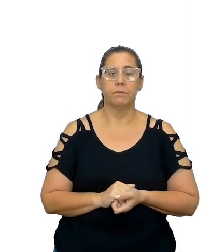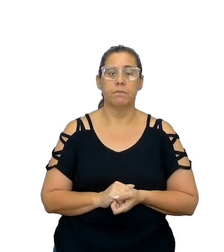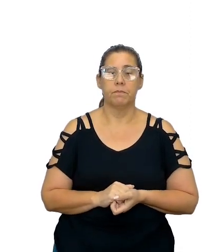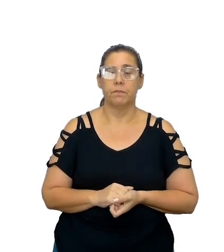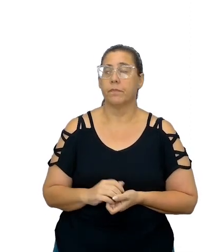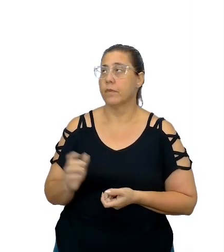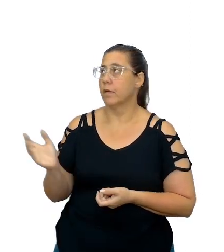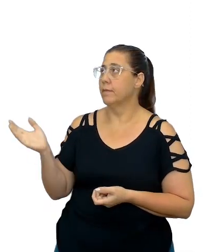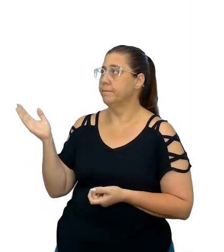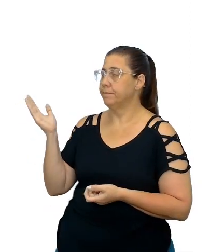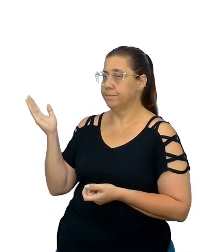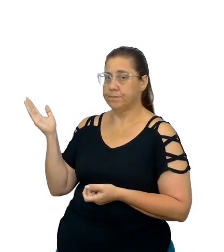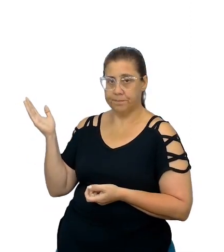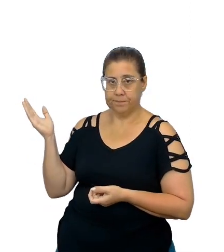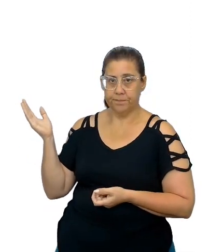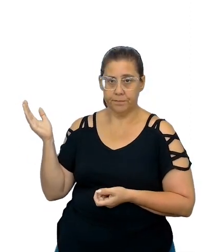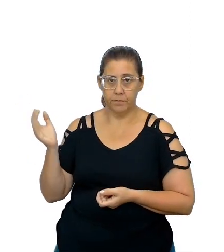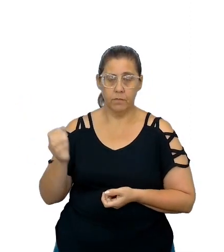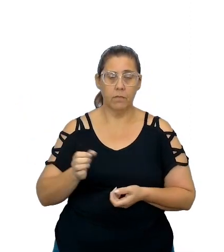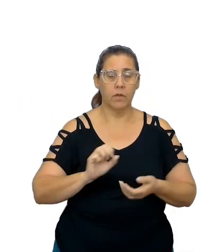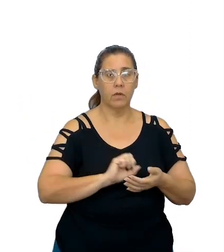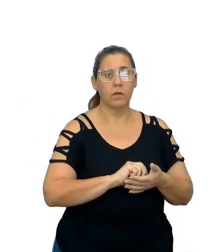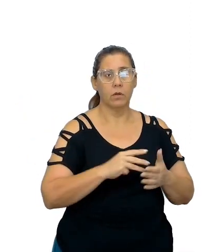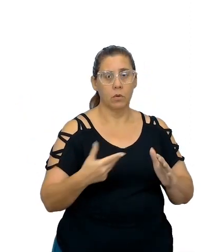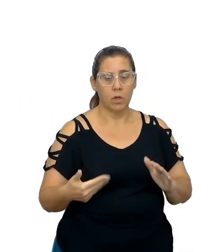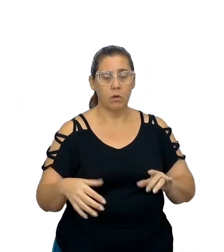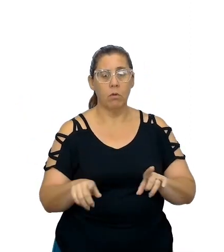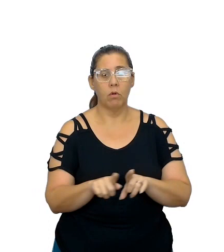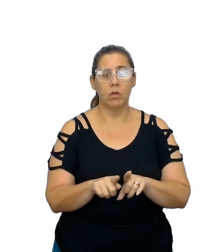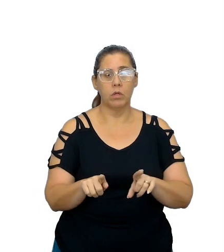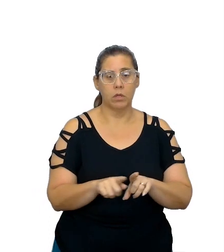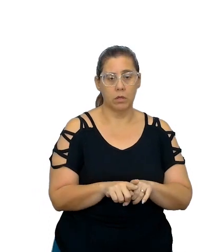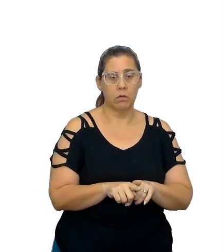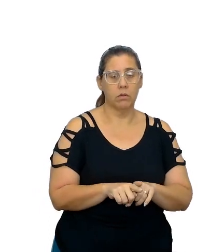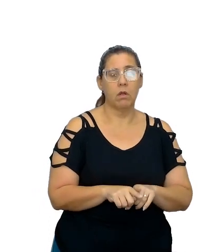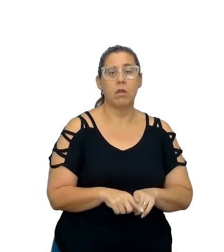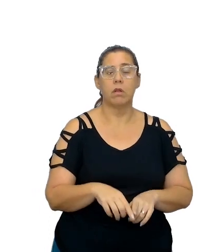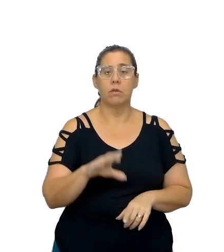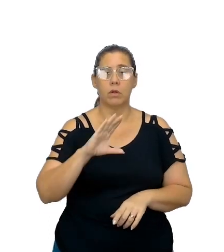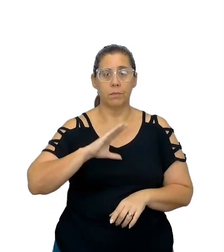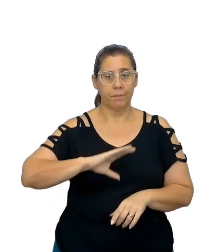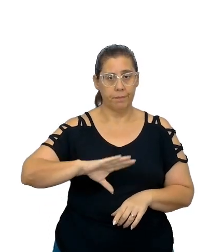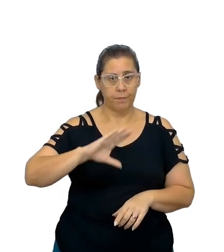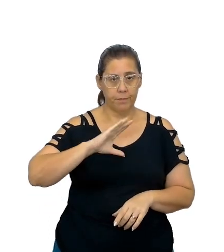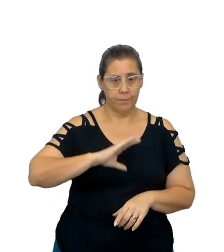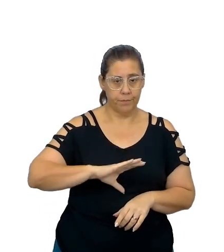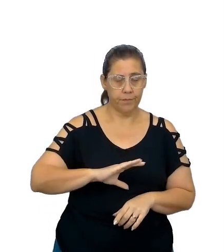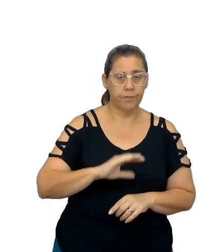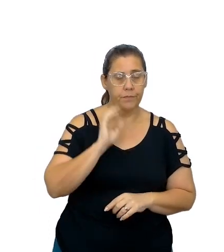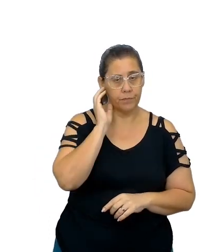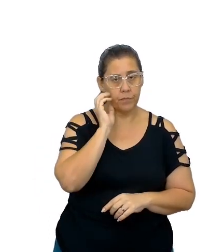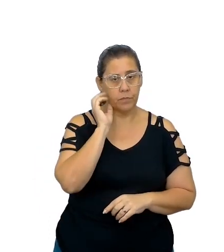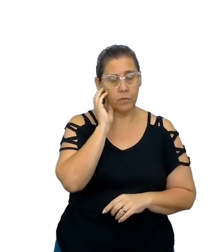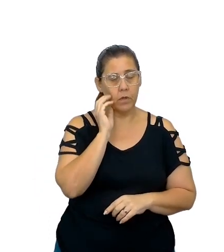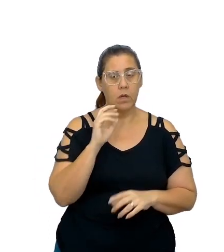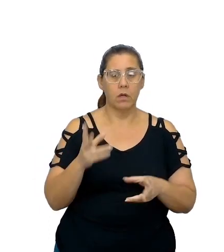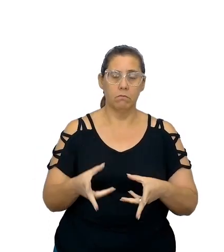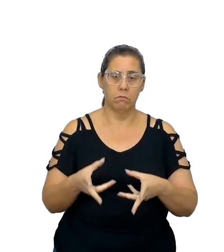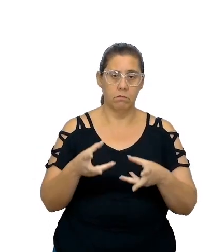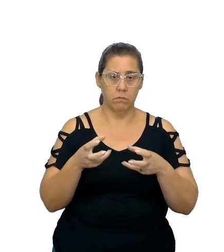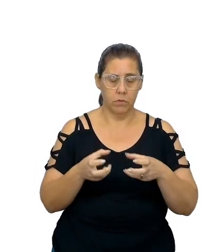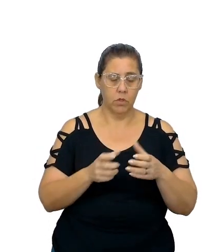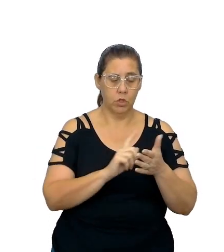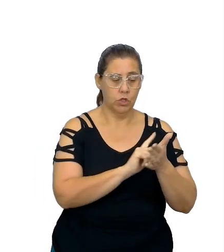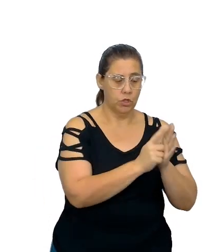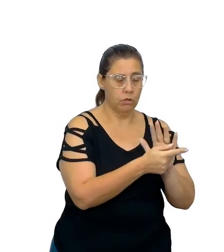Ainda falando sobre o currículo em ação e o componente curricular da língua portuguesa sob a perspectiva do ensino de